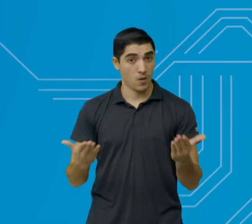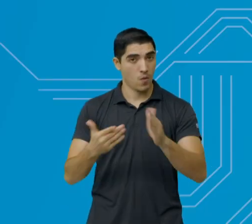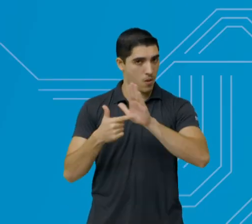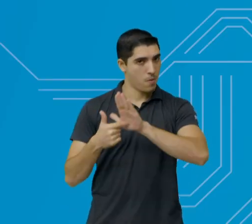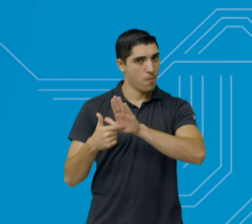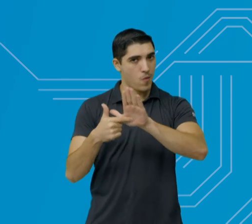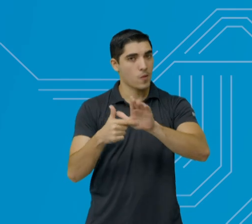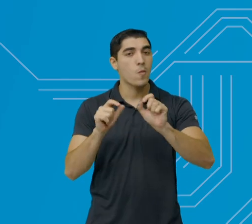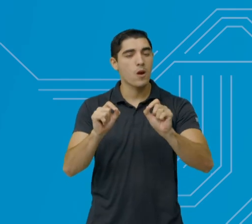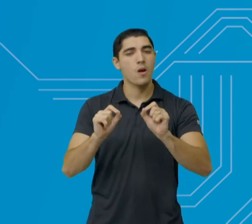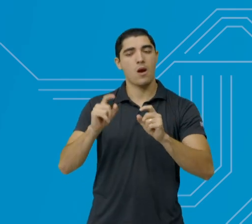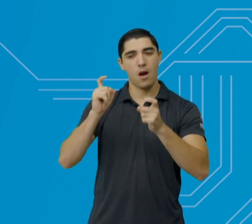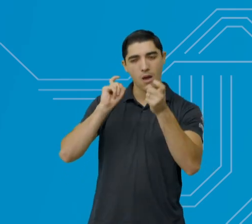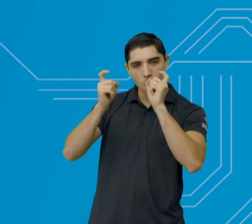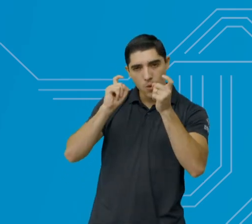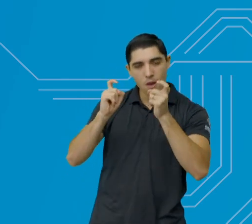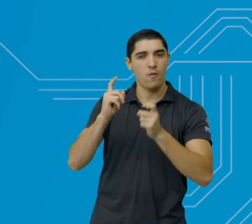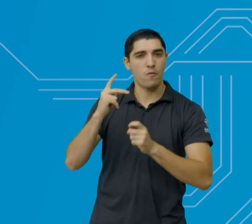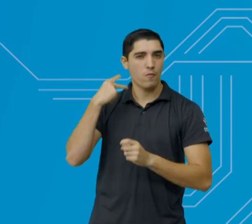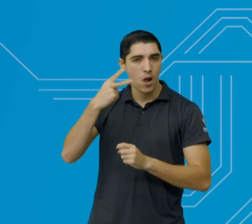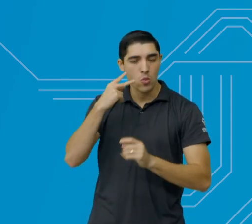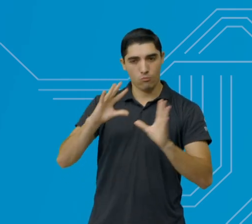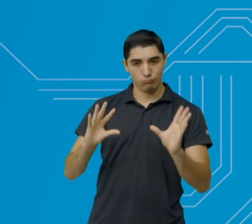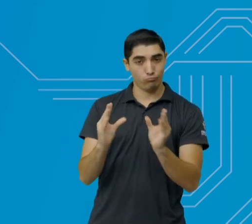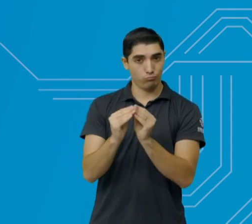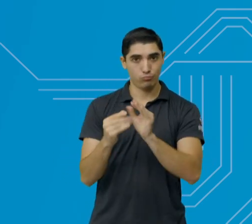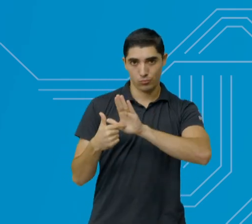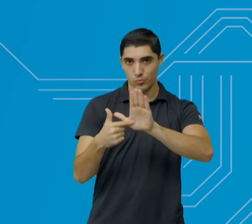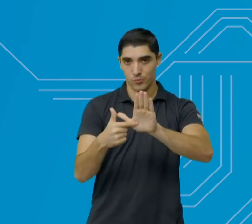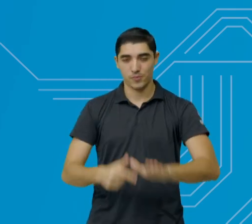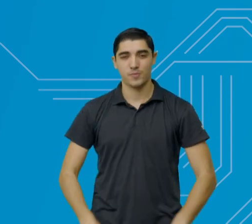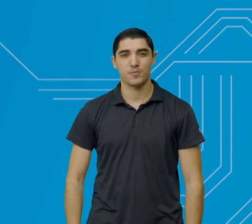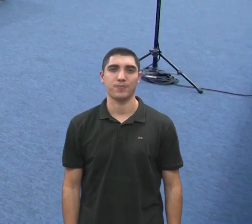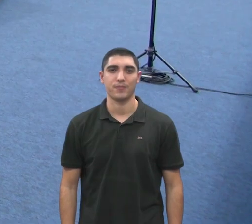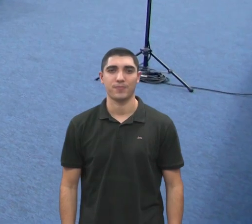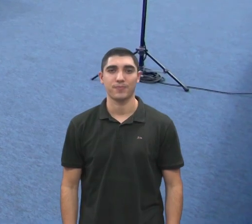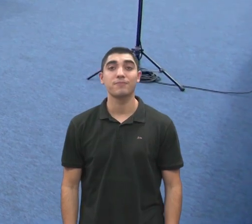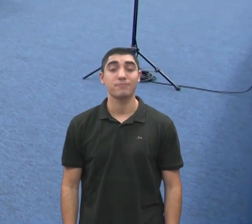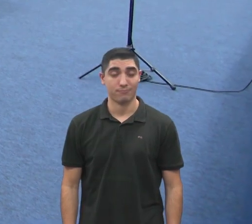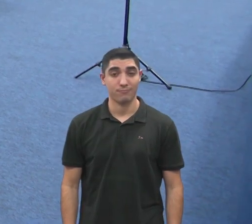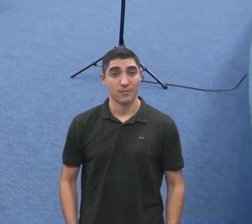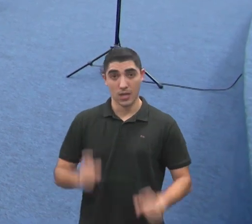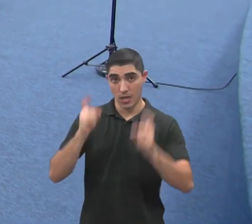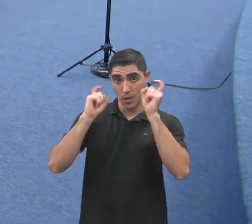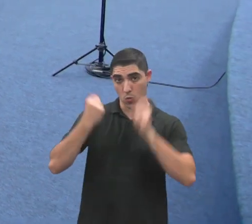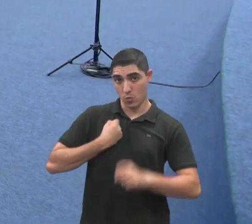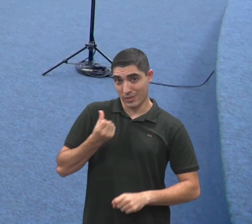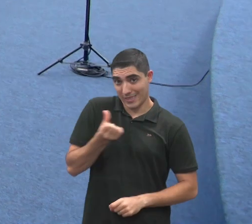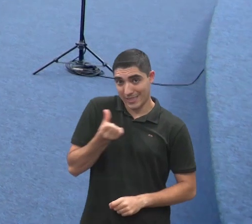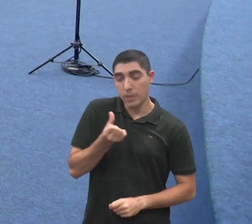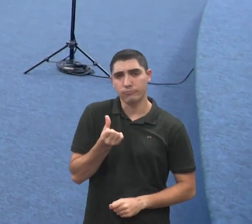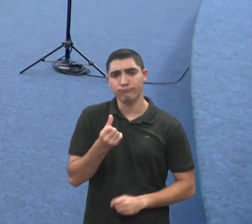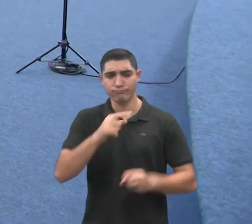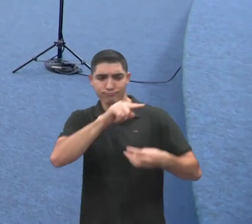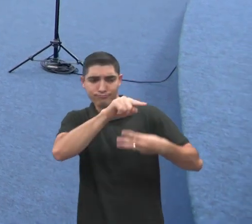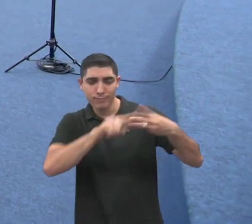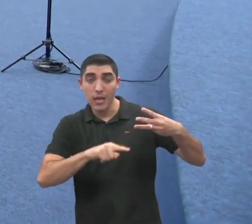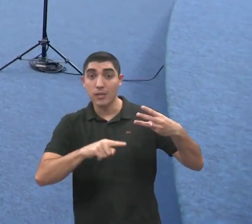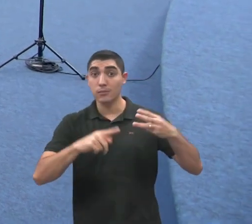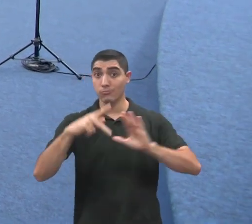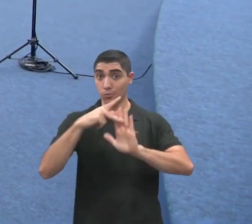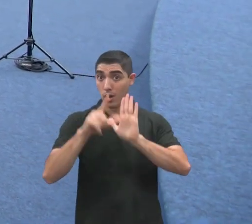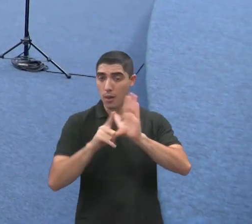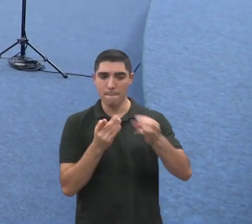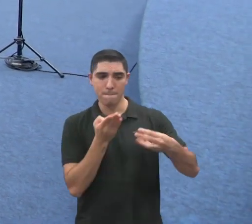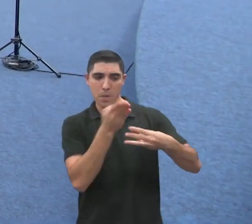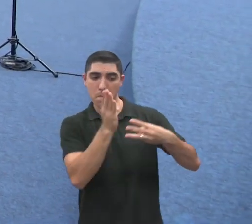Vamos começar esta edição com um balanço da sessão realizada na última quinta-feira. Na sexta sessão, os vereadores aprovaram 3 projetos